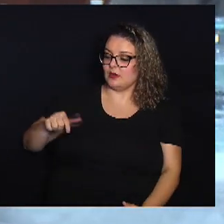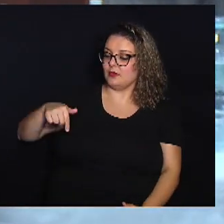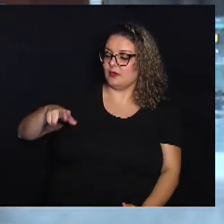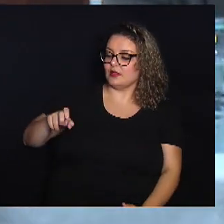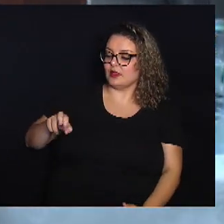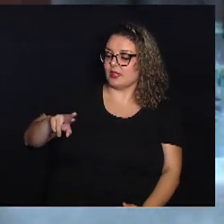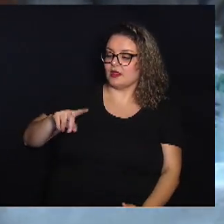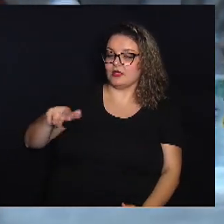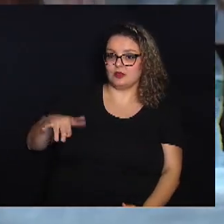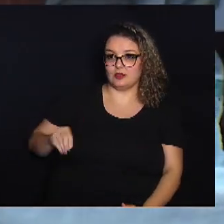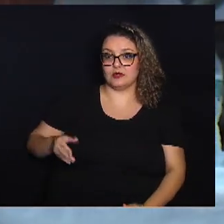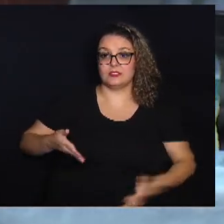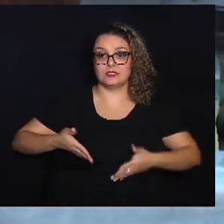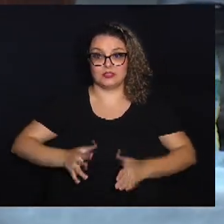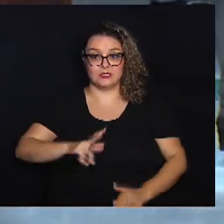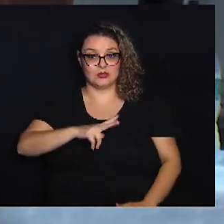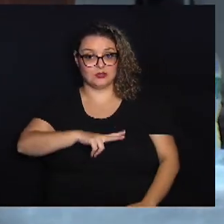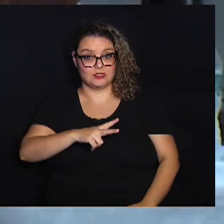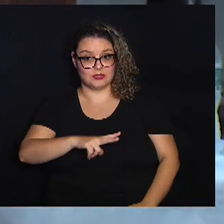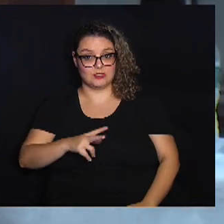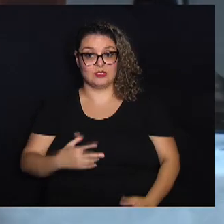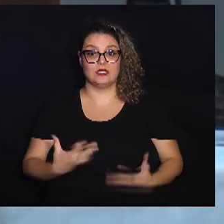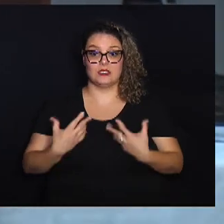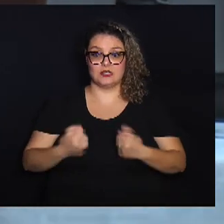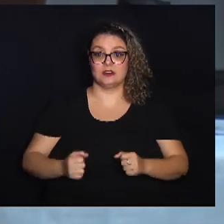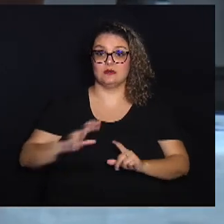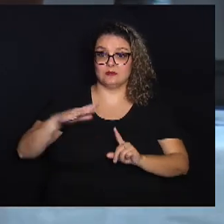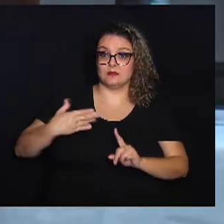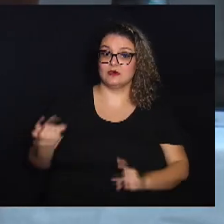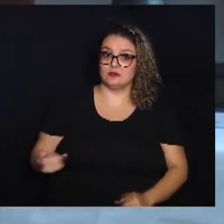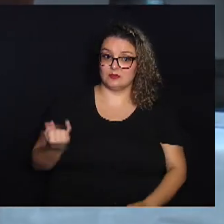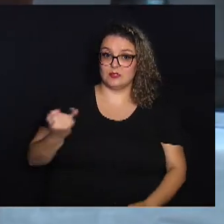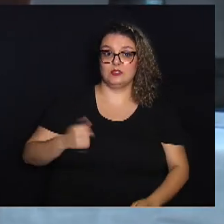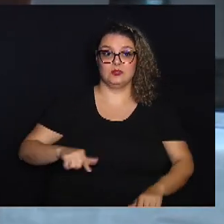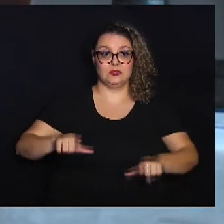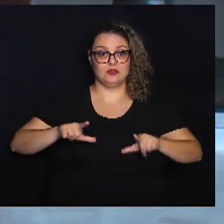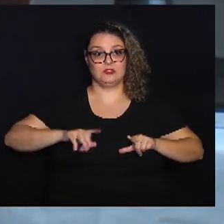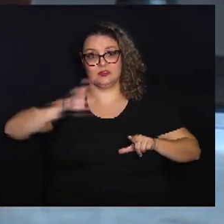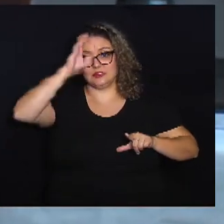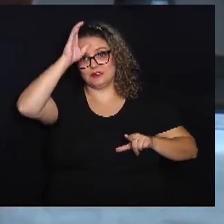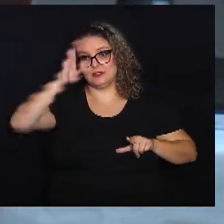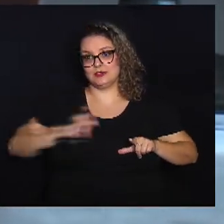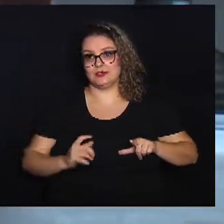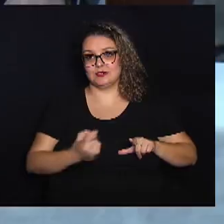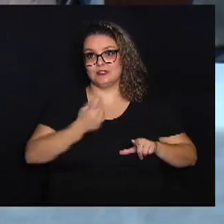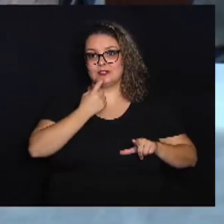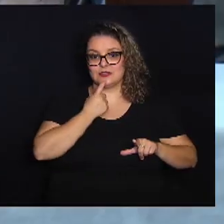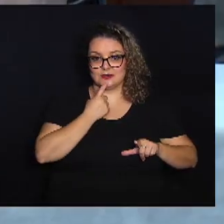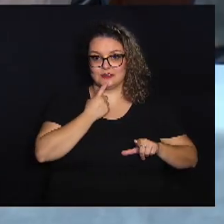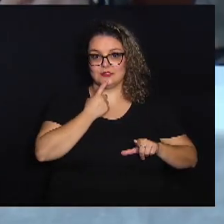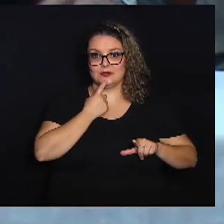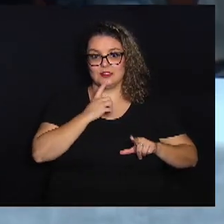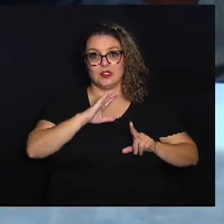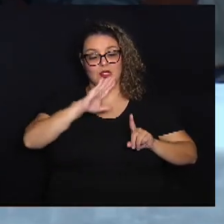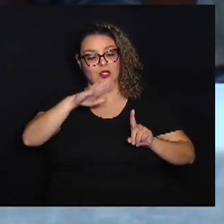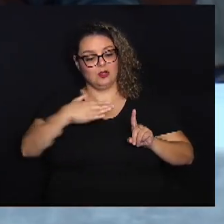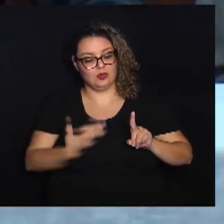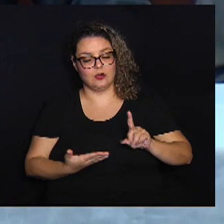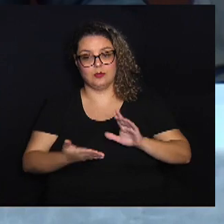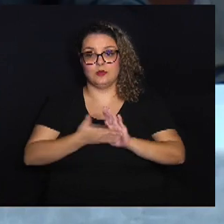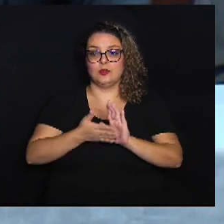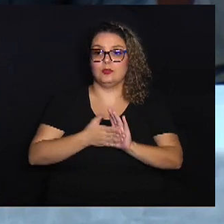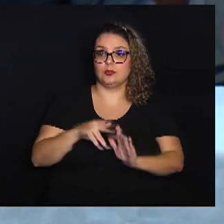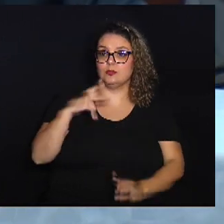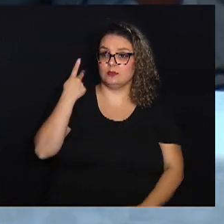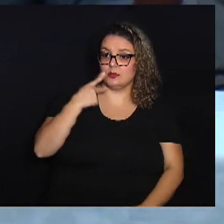de nascença, recebeu uma importante homenagem, o título de cidadão campineiro. A honraria proposta pelo